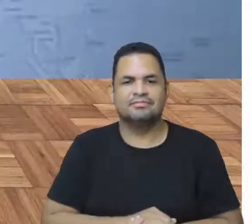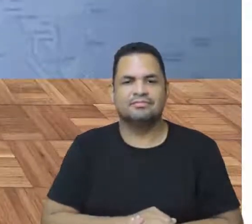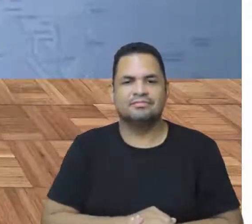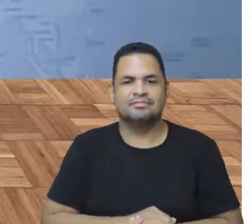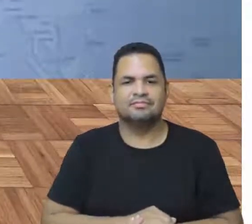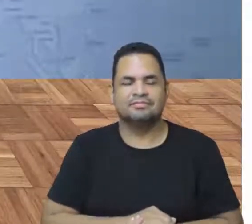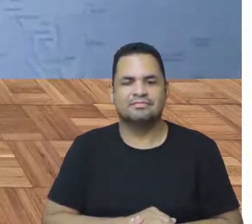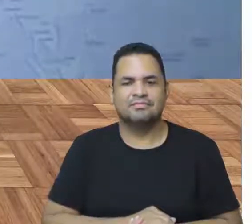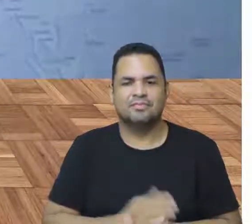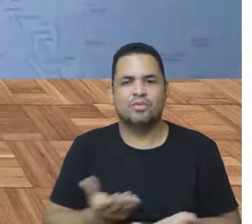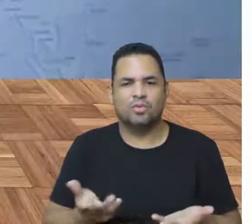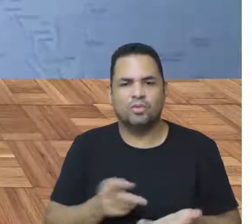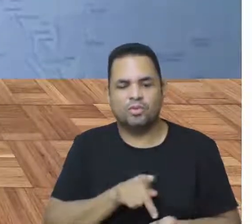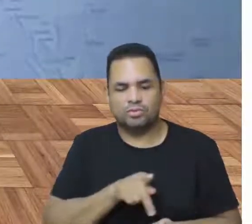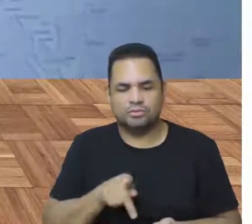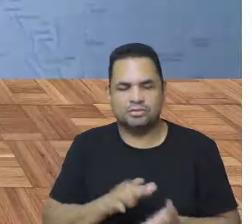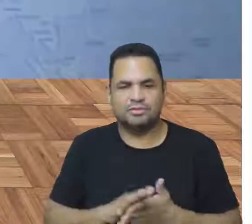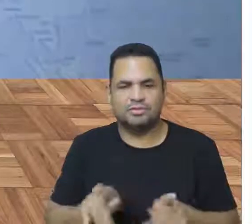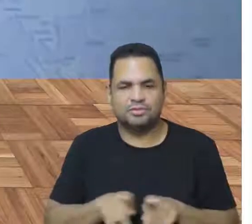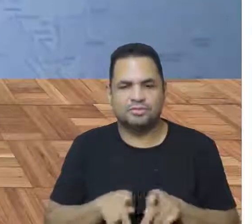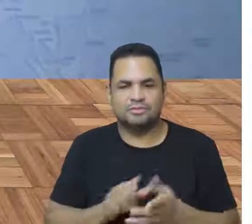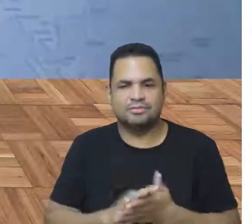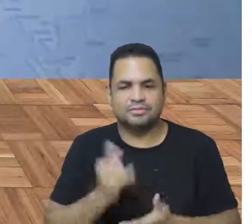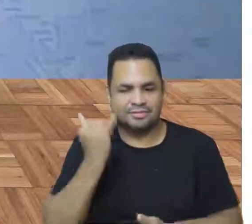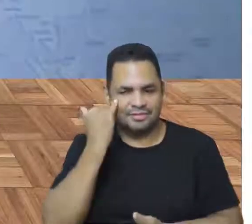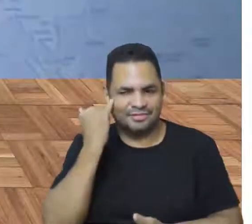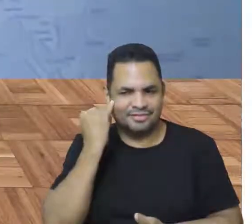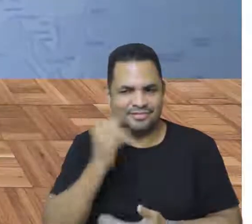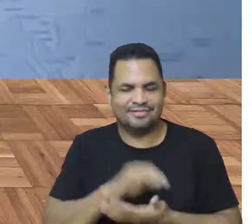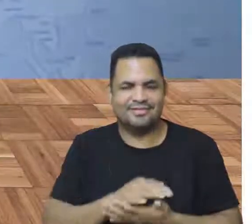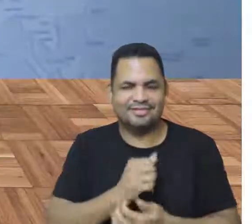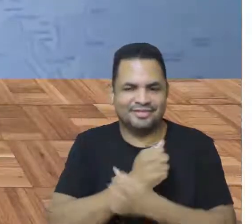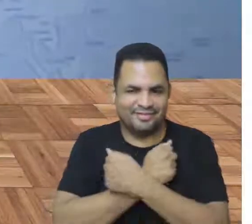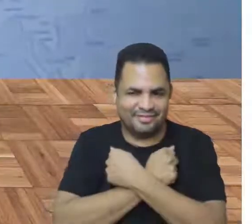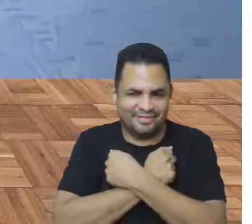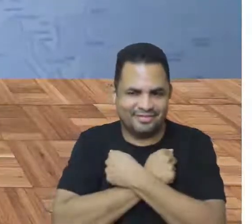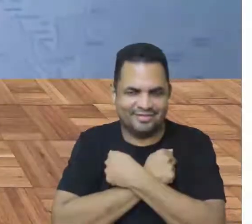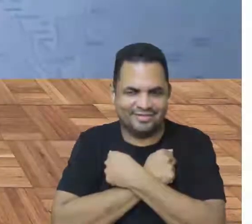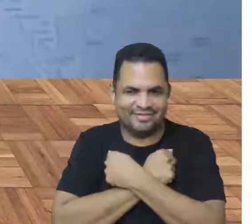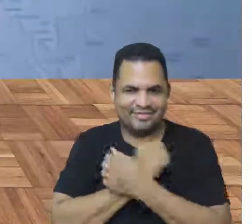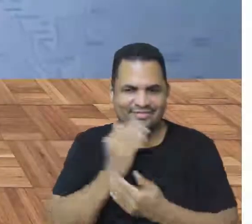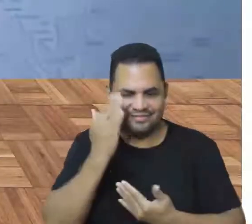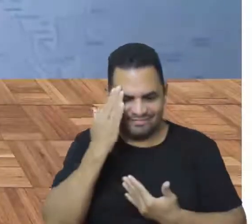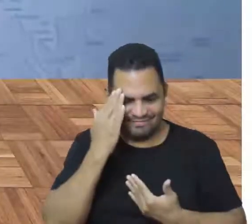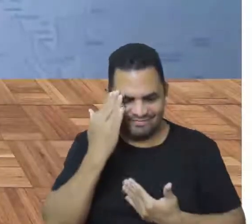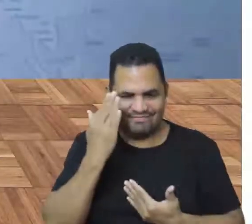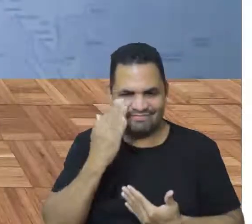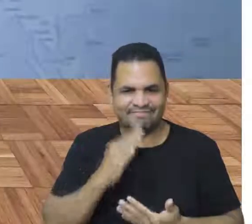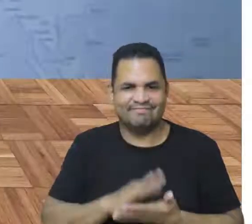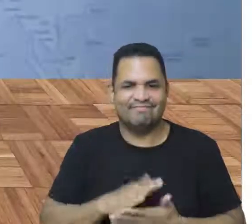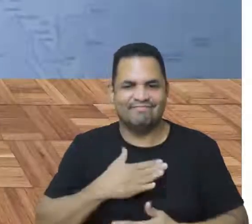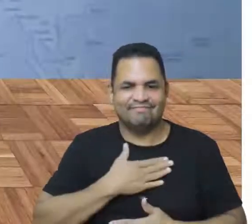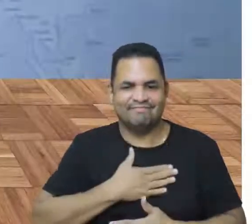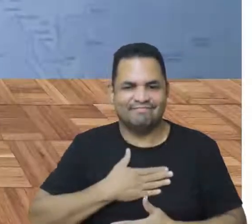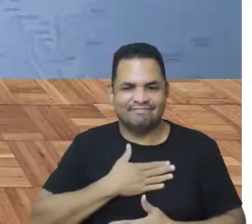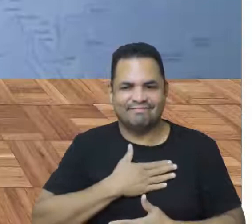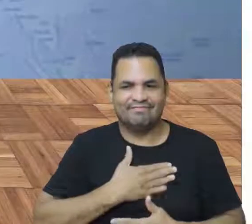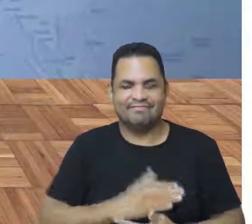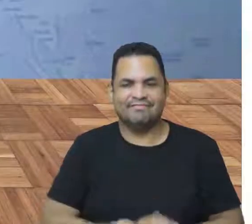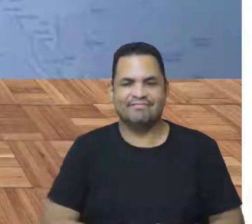E hoje eu estou com o Sam aqui também apertando, tá? Foi prazer. Tudo de bom. Até o próximo encontro.